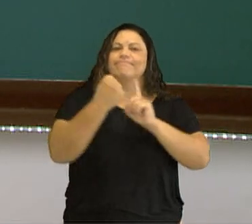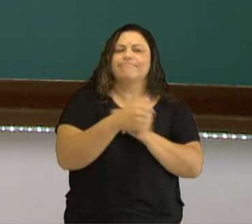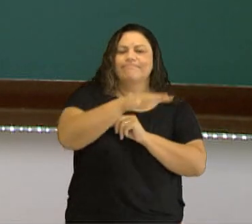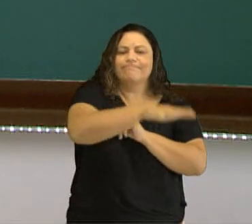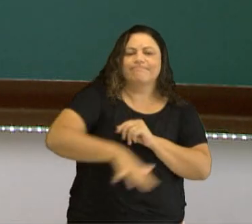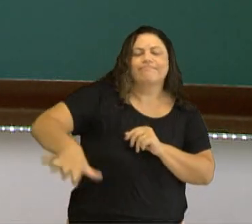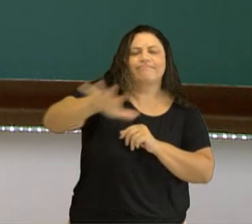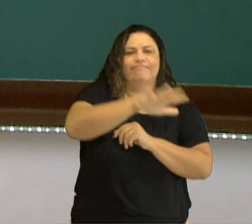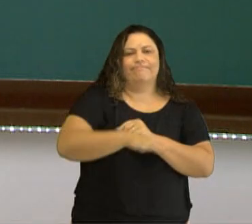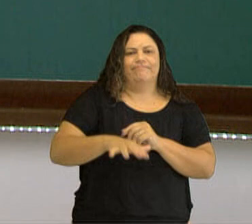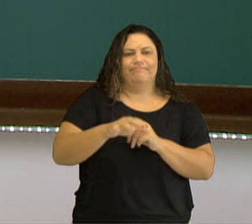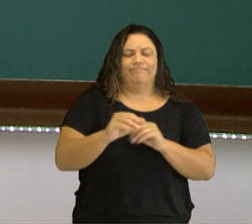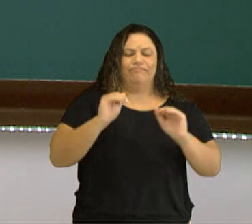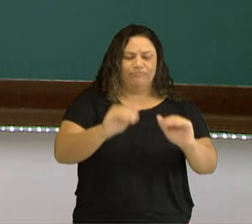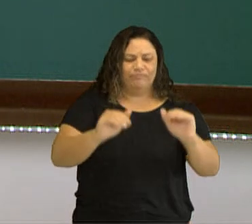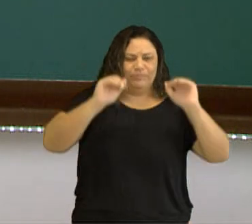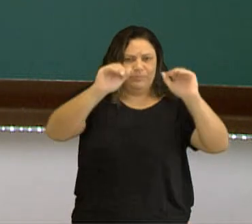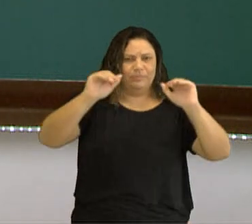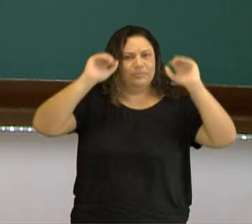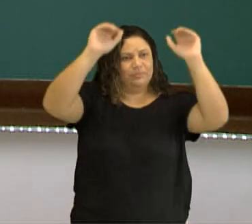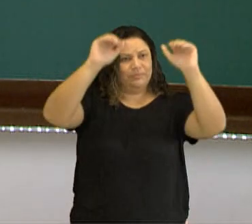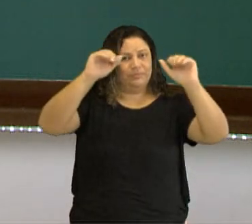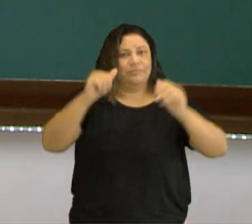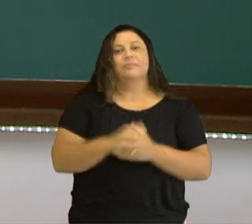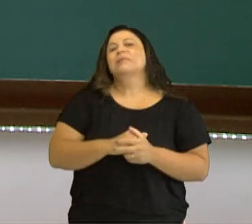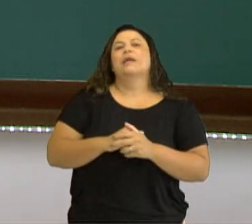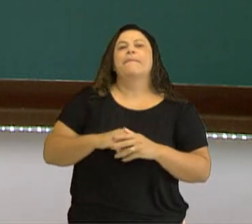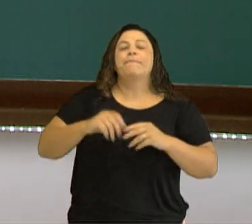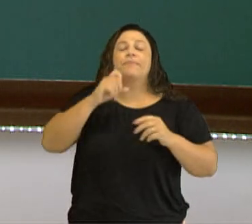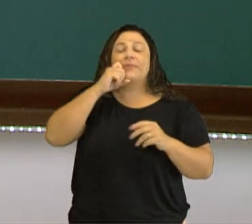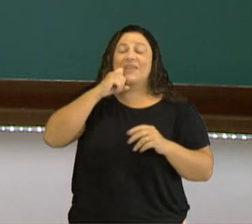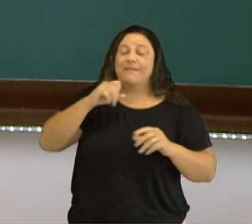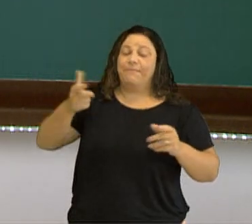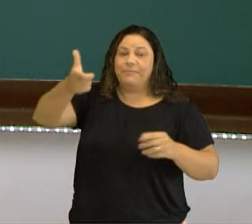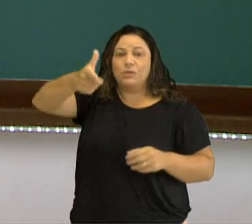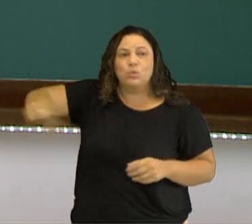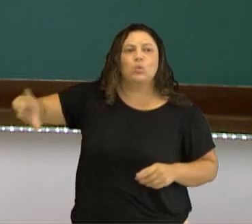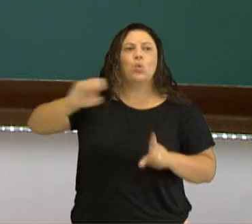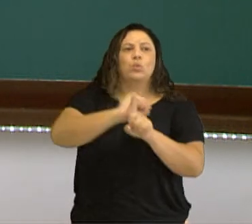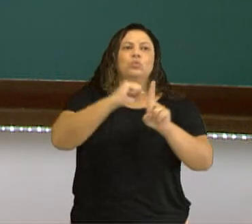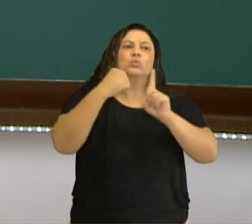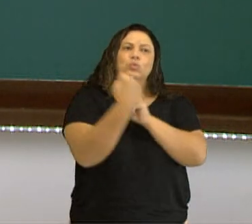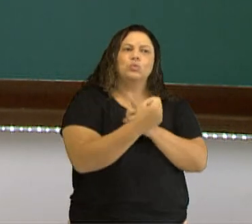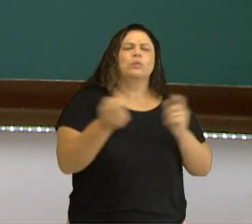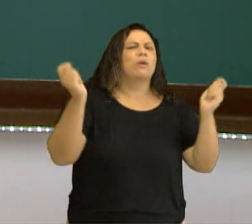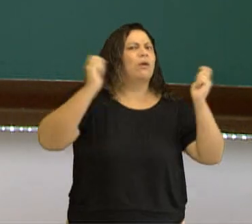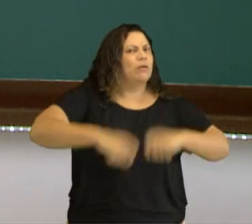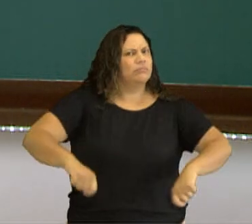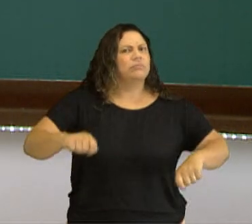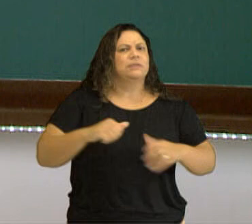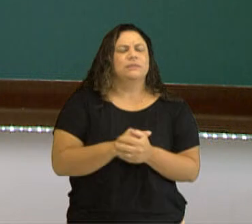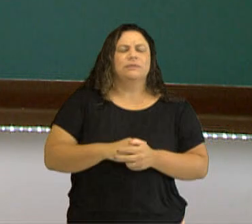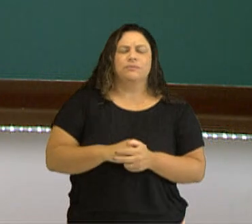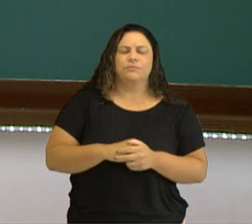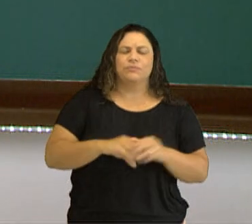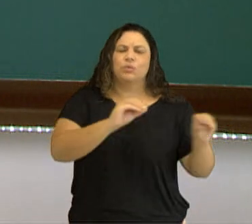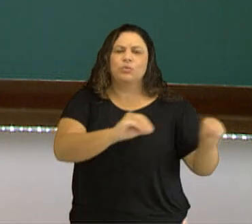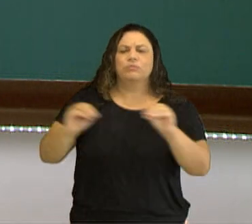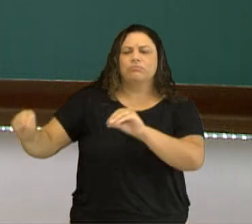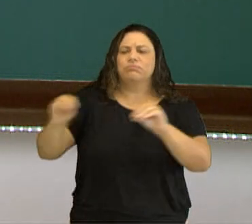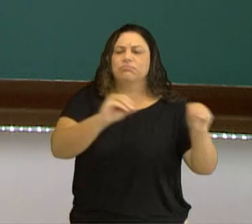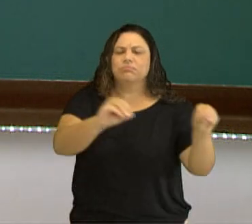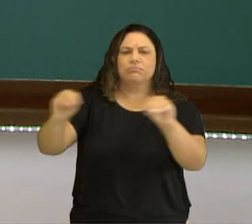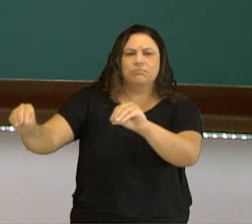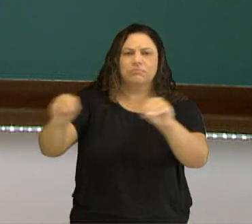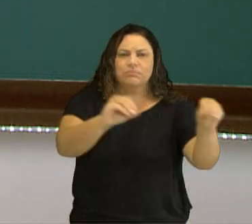hierarquizadas, povos aí que construíram verdadeiros impérios. Em outras, nós vamos ter aí os povos nômades, para que você